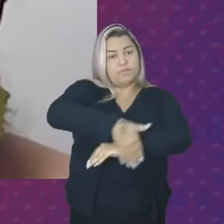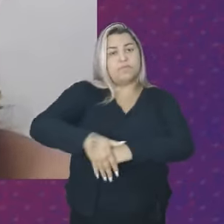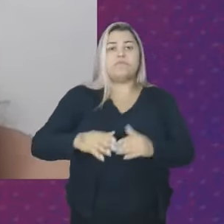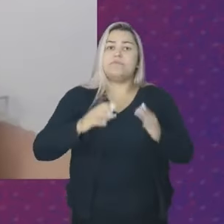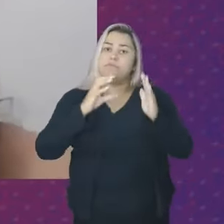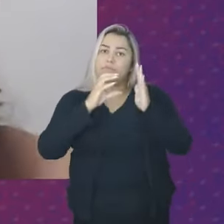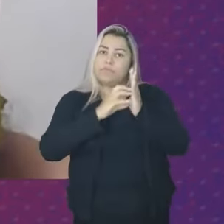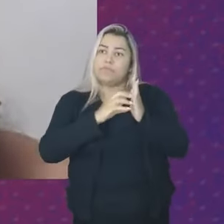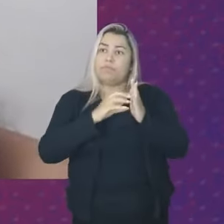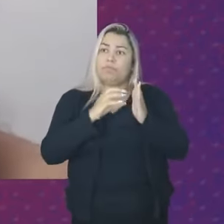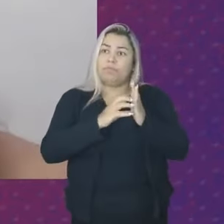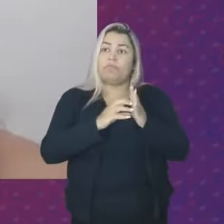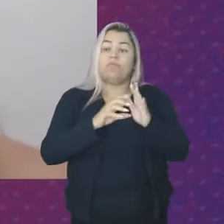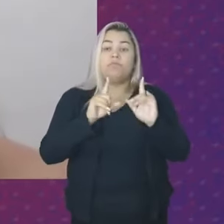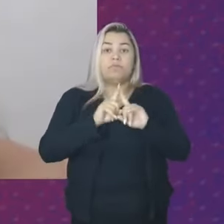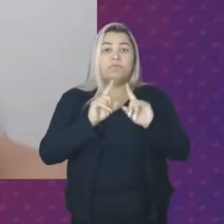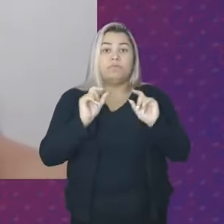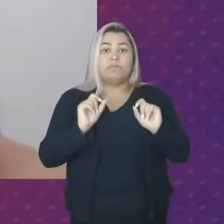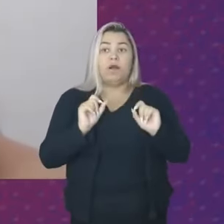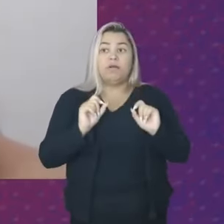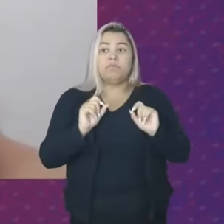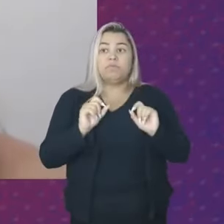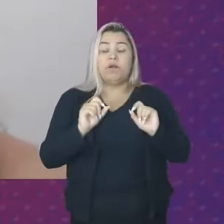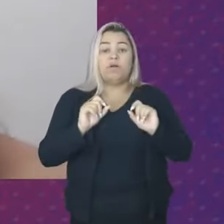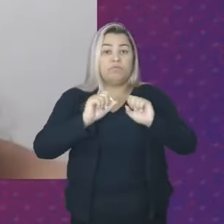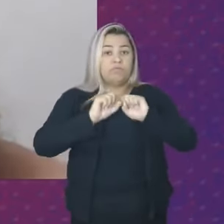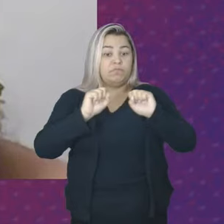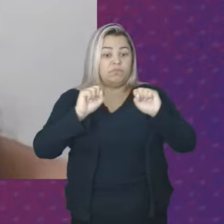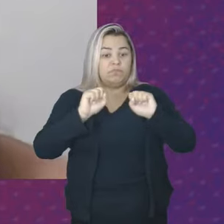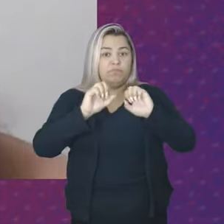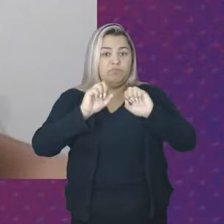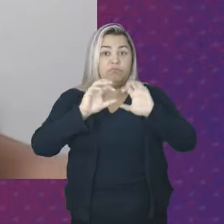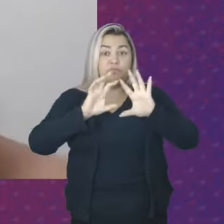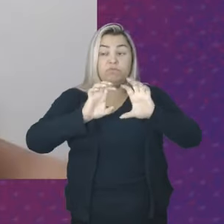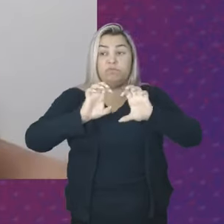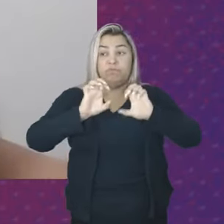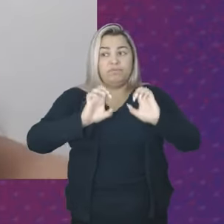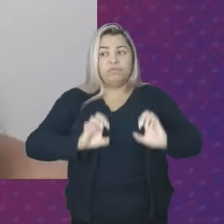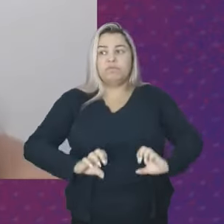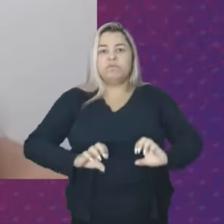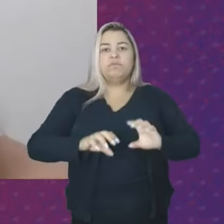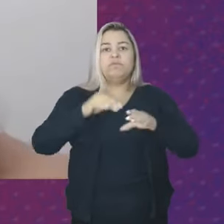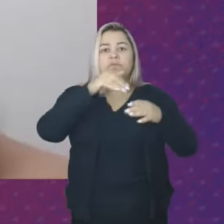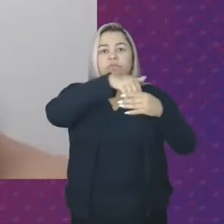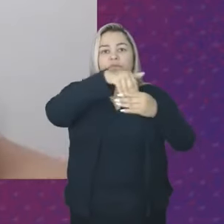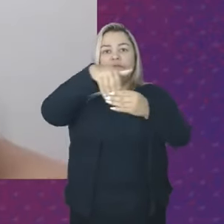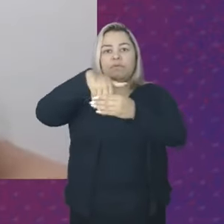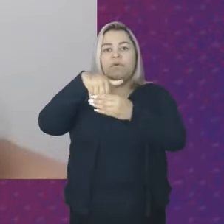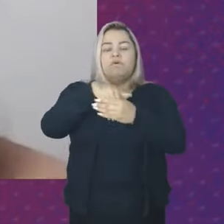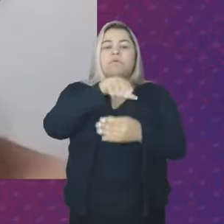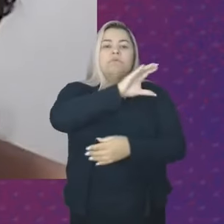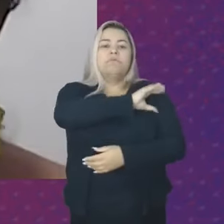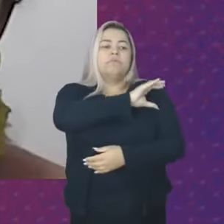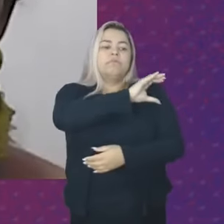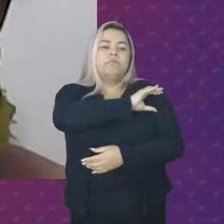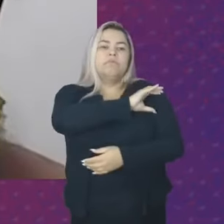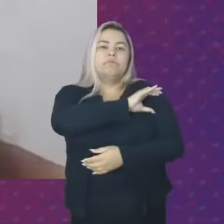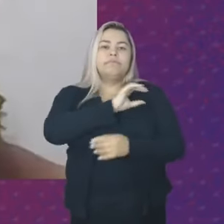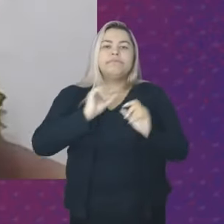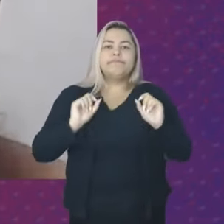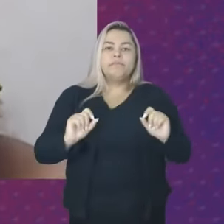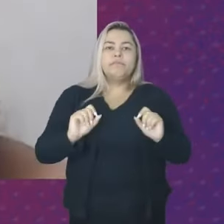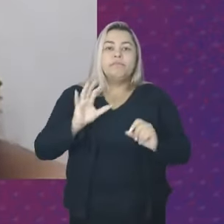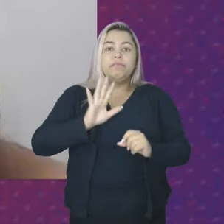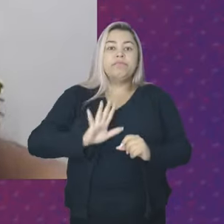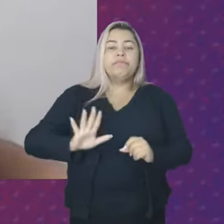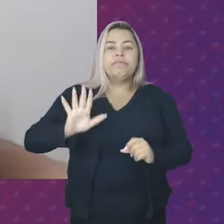candidatura, ela é a síntese do que foi estruturado para o processo eleitoral. E o coordenador ou a coordenadora